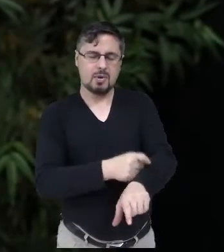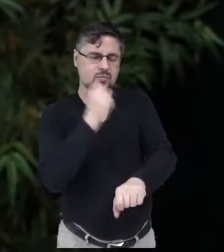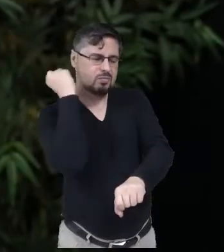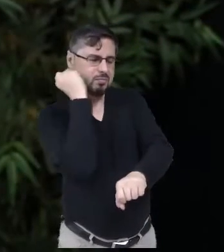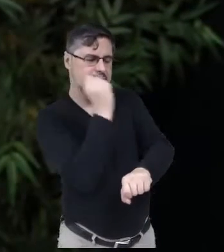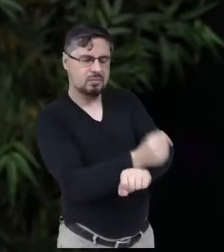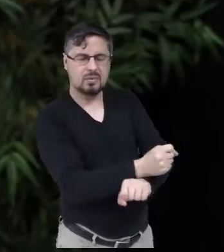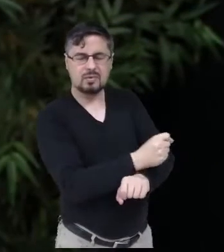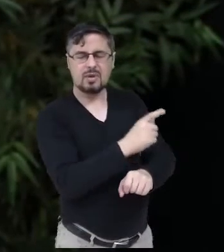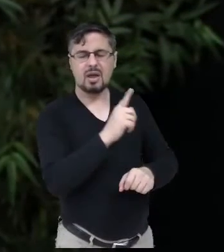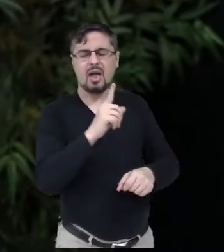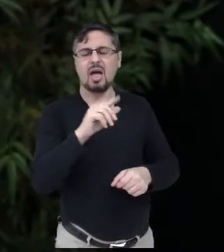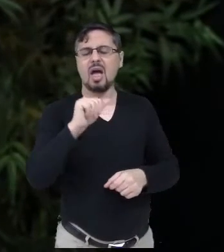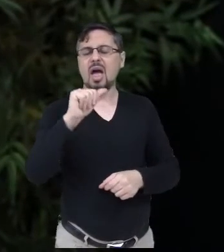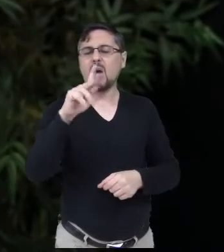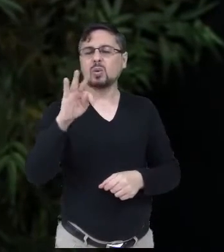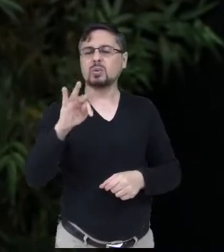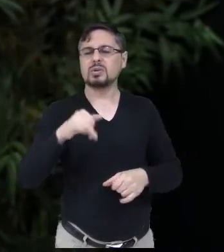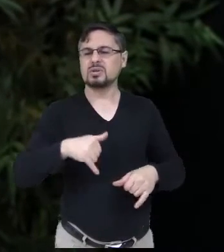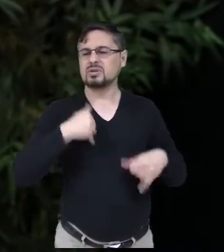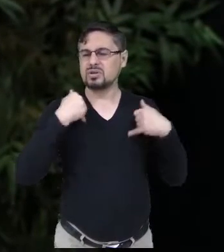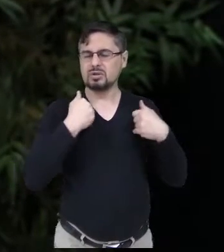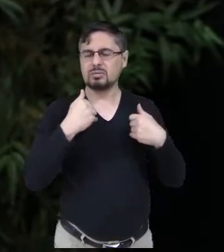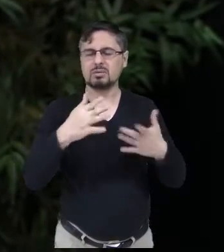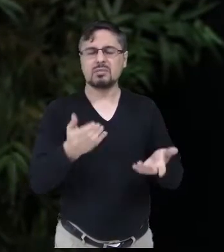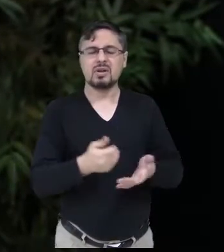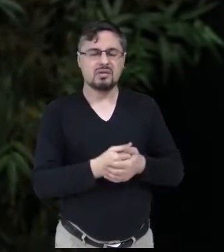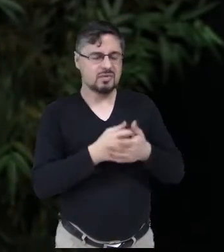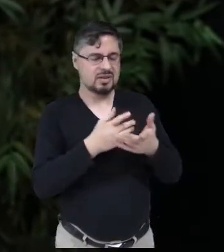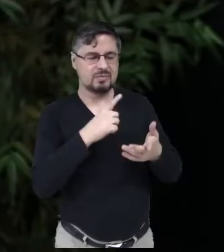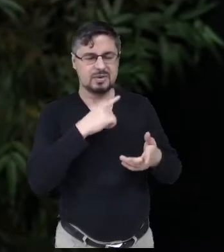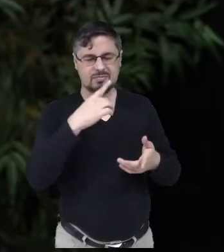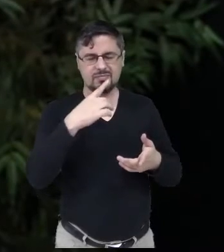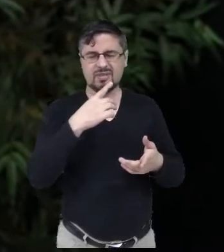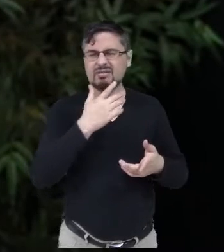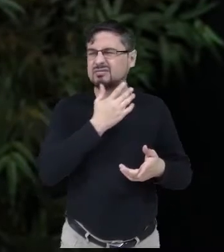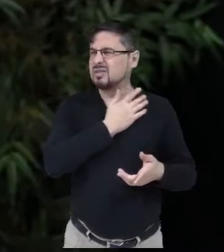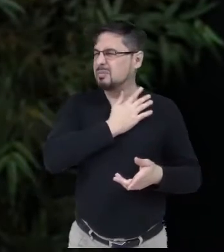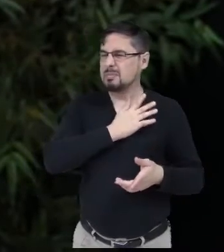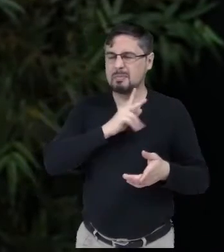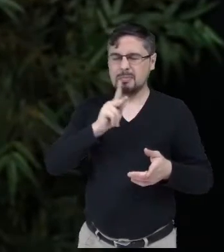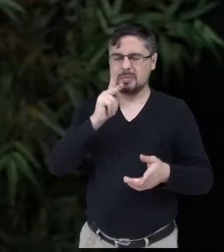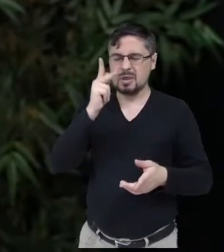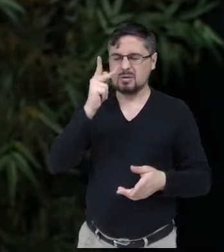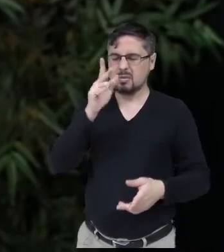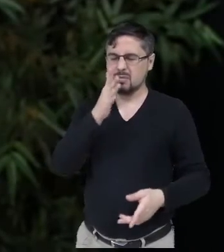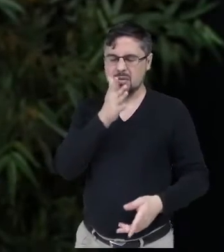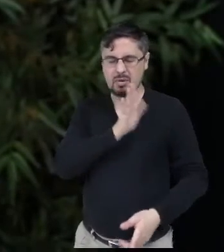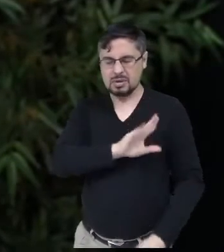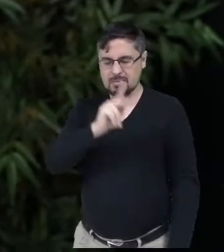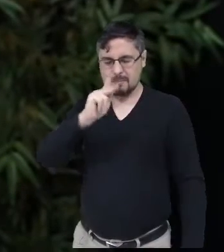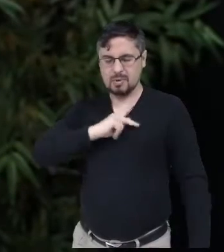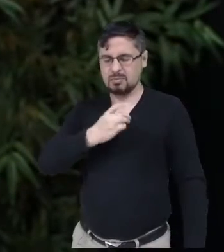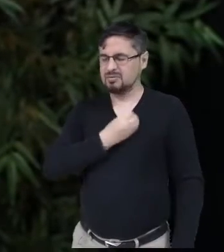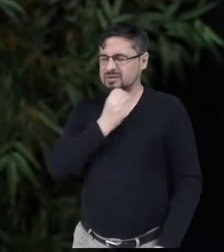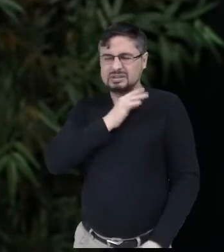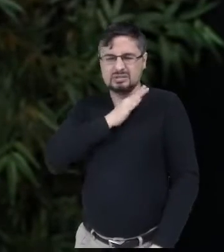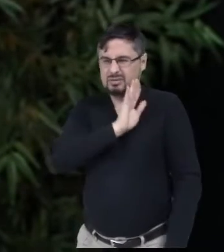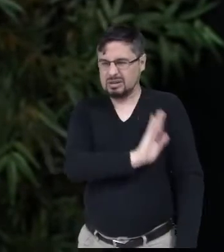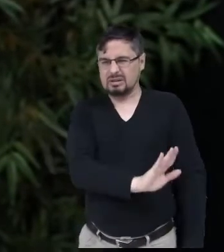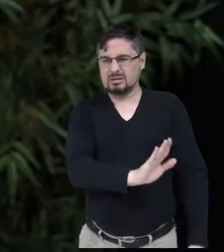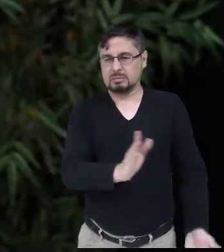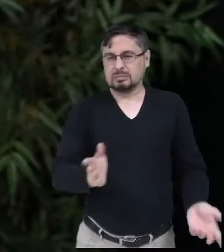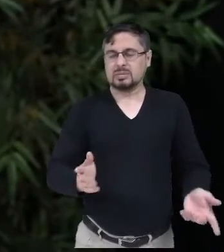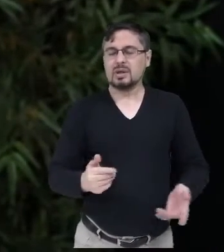eles se sentissem não amados, indesejados e não cuidados. Mas naquela manhã, a fé despertou no coração desse homem e